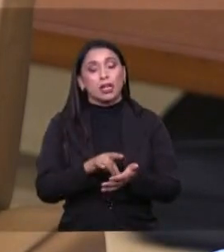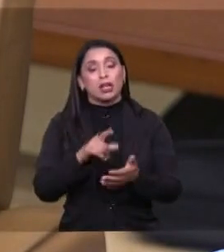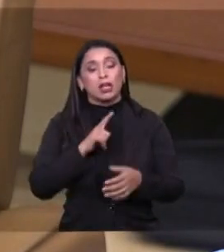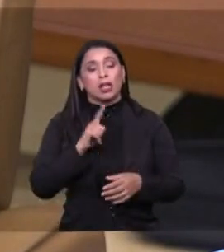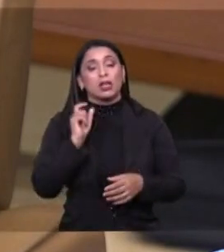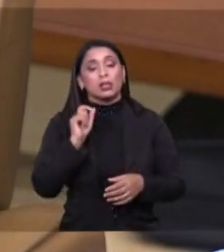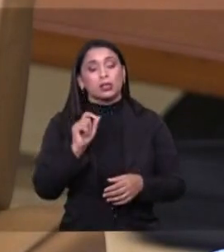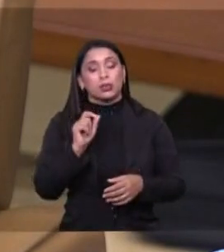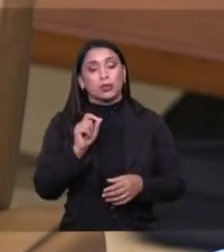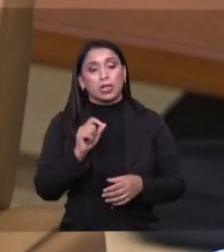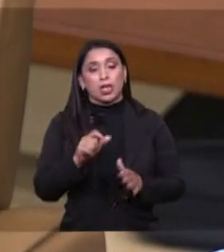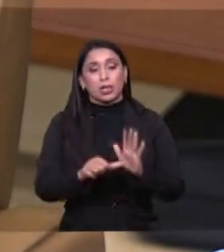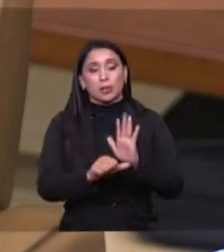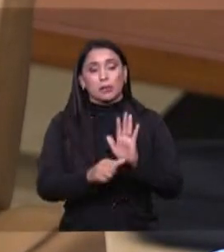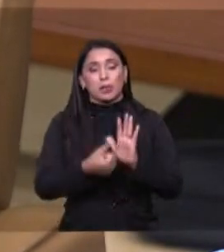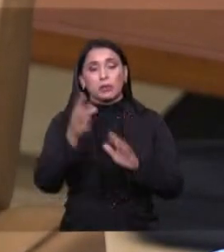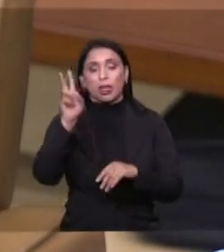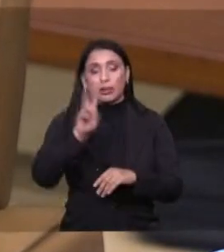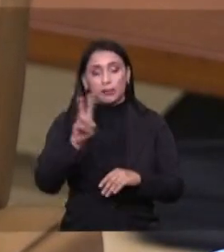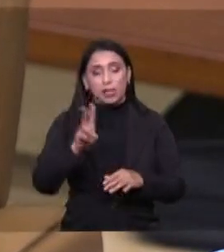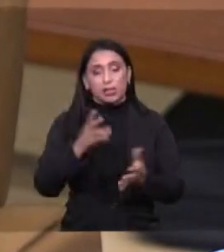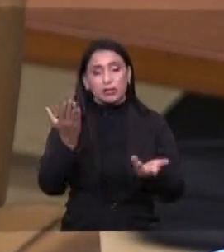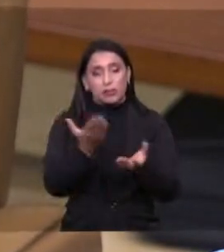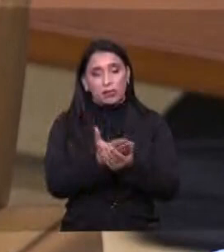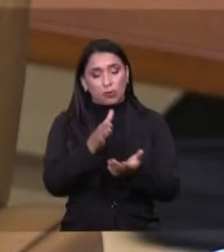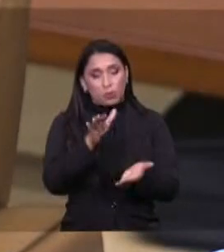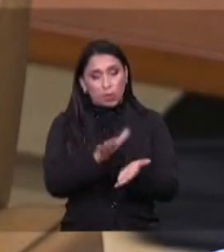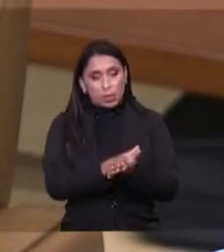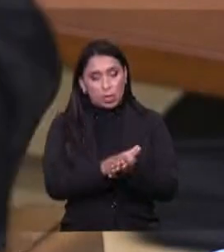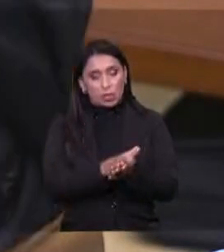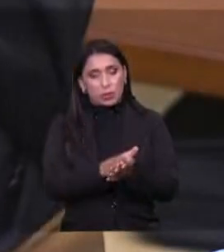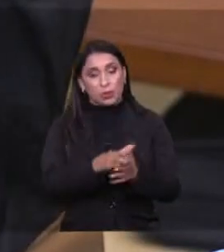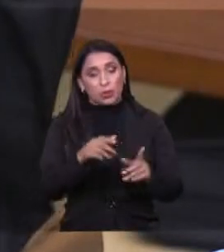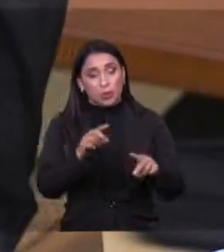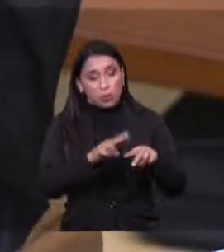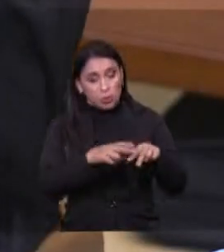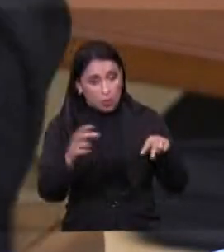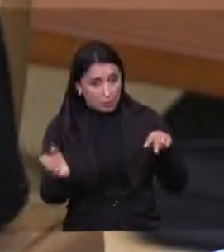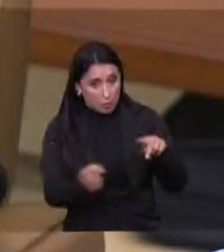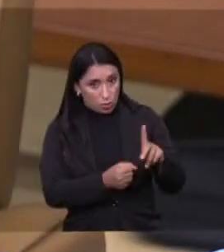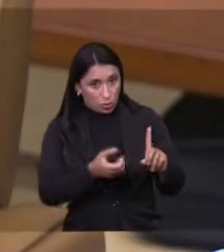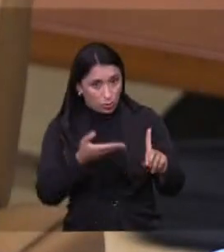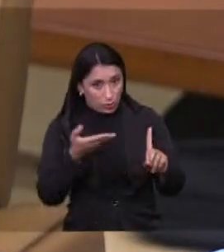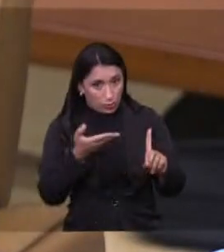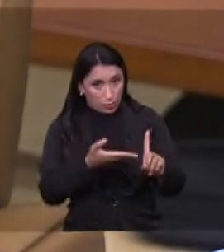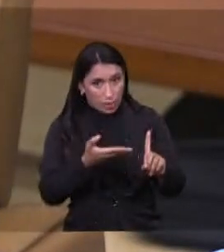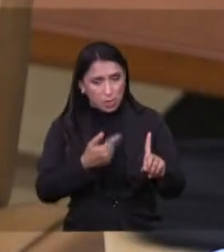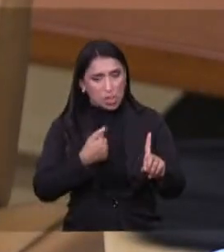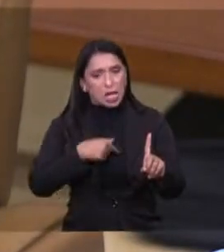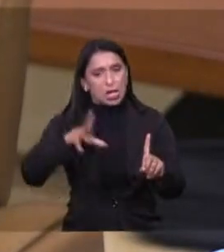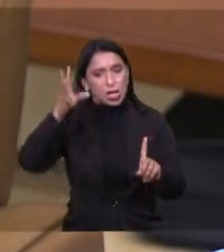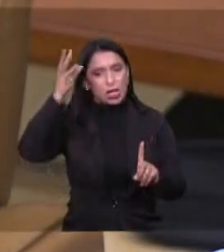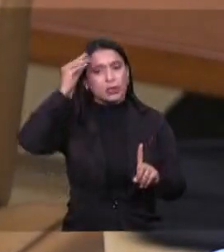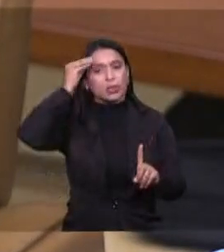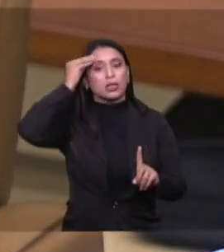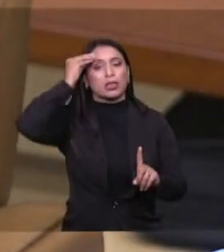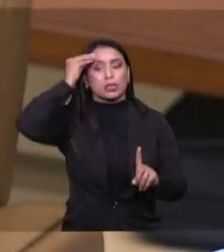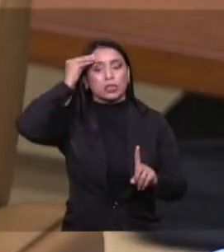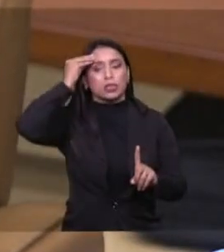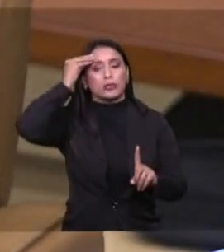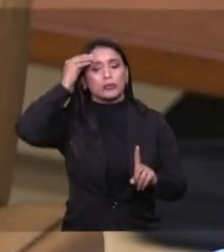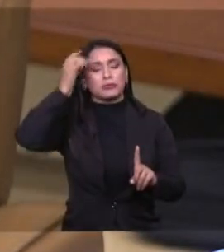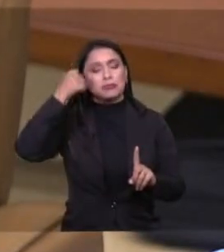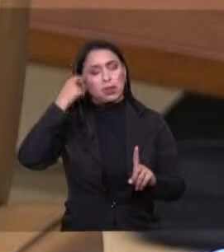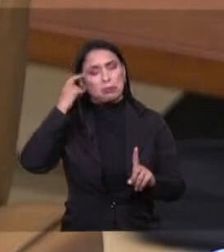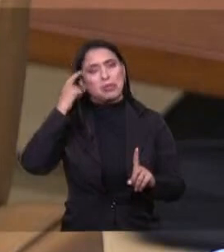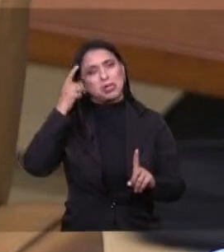penal, o direito à informação e a dignidade da pessoa submetida à prisão. Plenário julga pedidos de